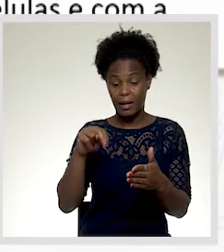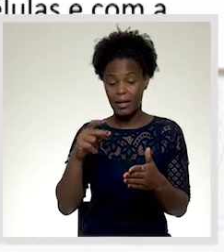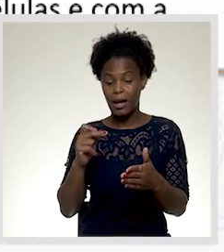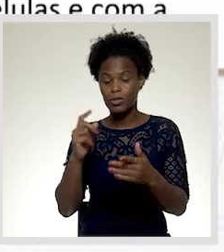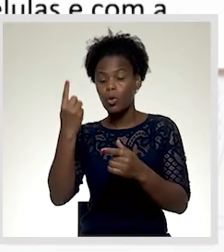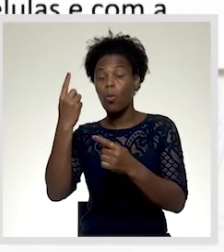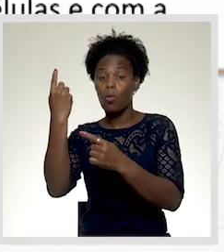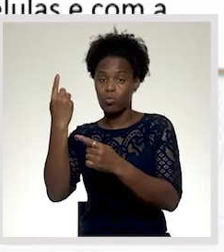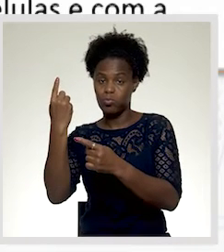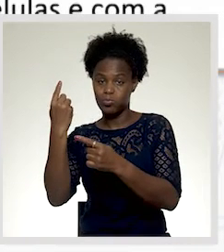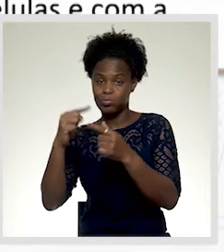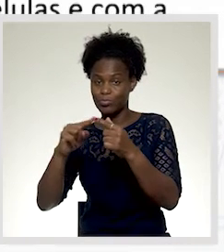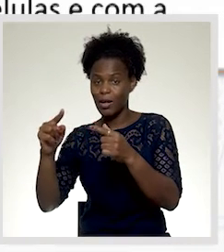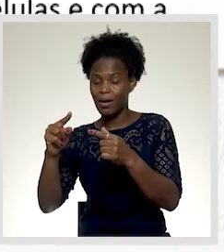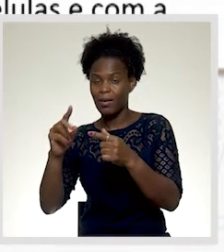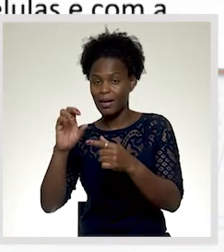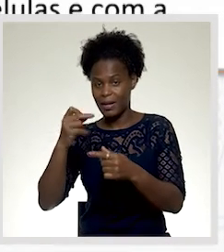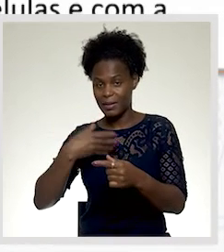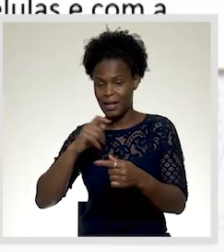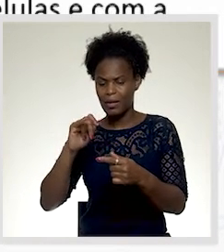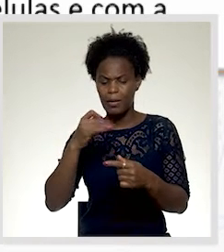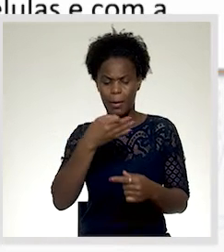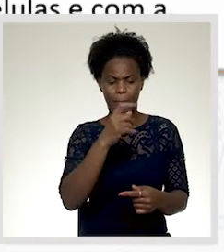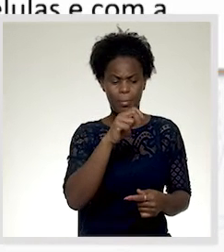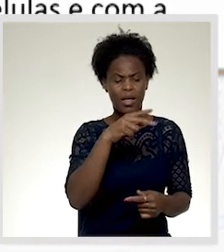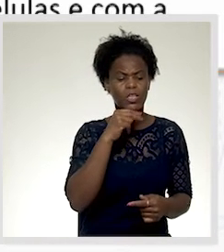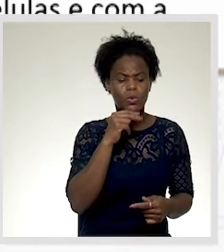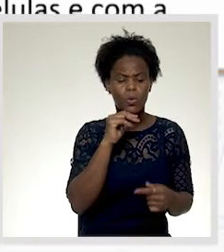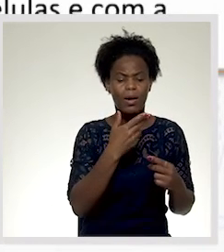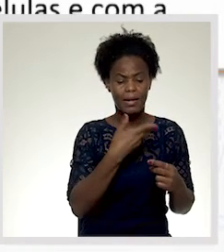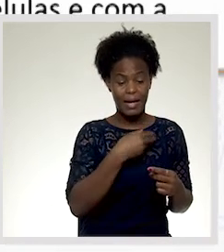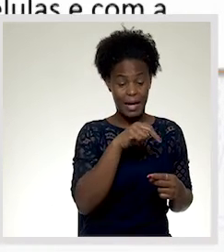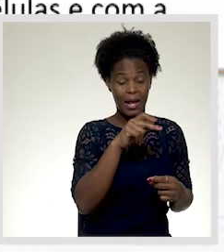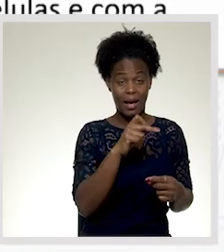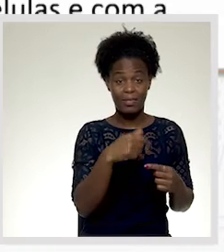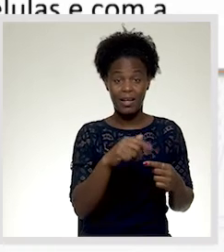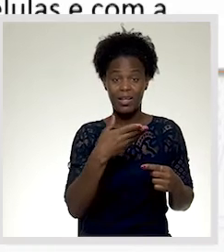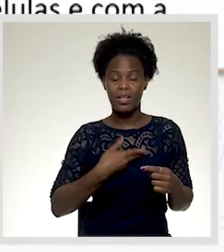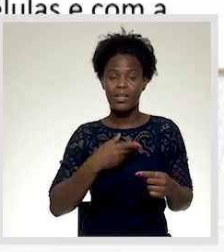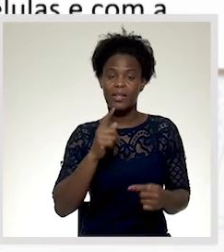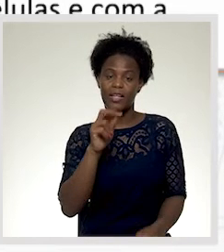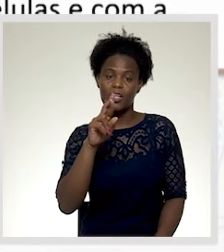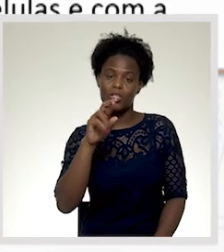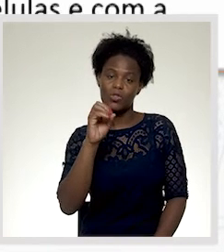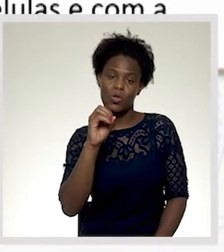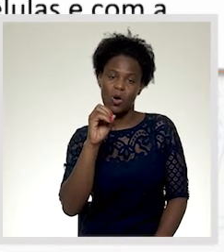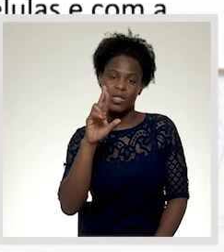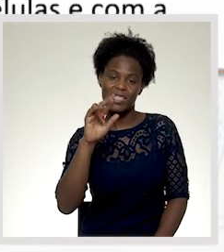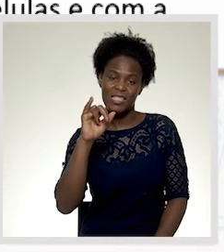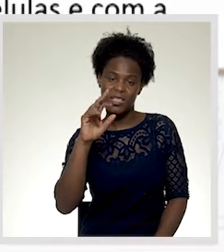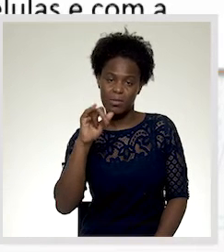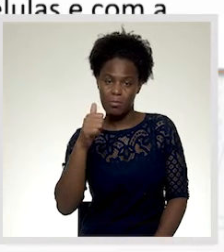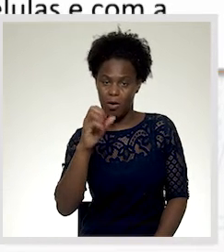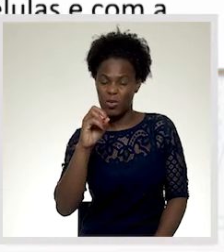constituído apenas por uma única só cadeia polinucleotídica. Quanto ao tipo de pentose ou açúcar, o DNA possui uma desoxirribose, ou